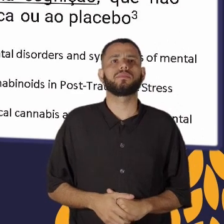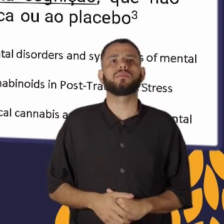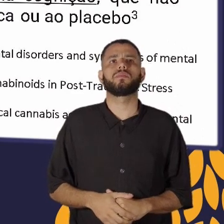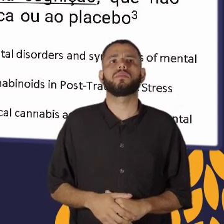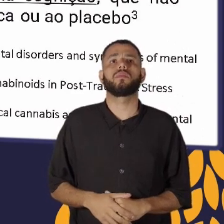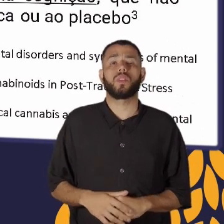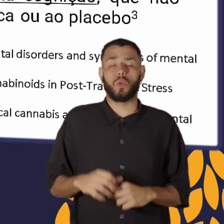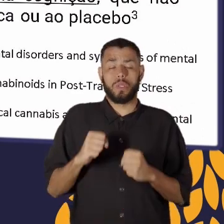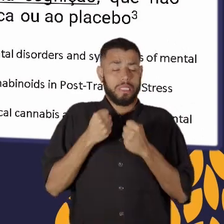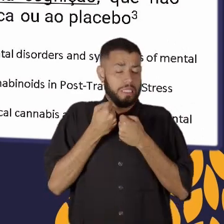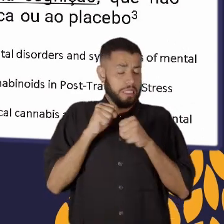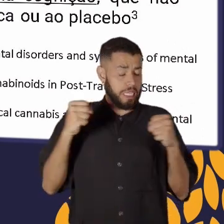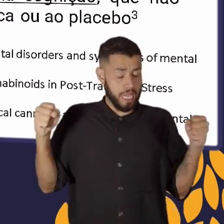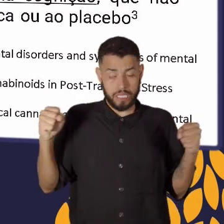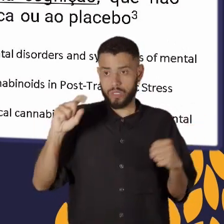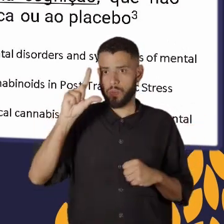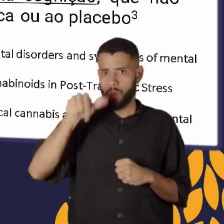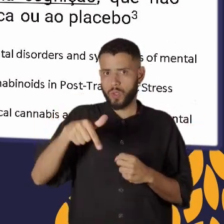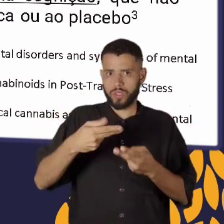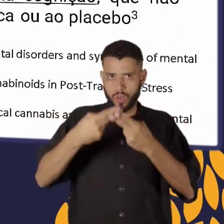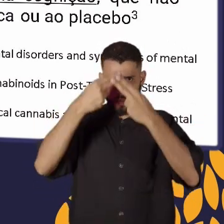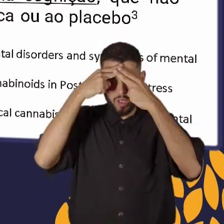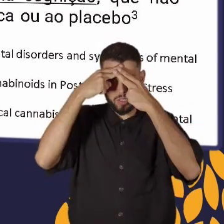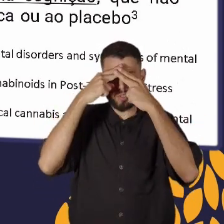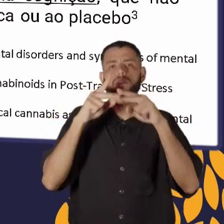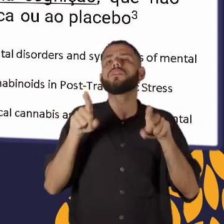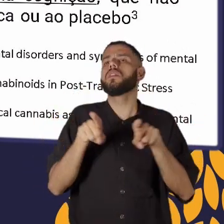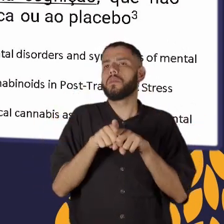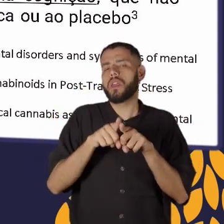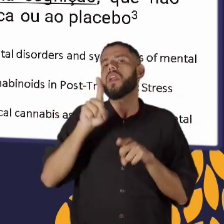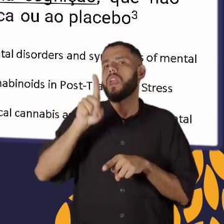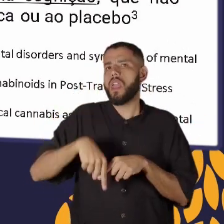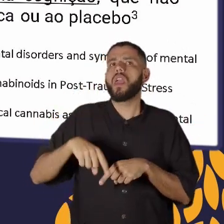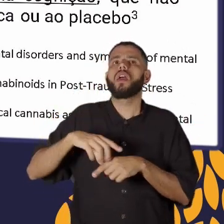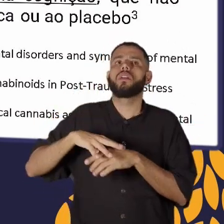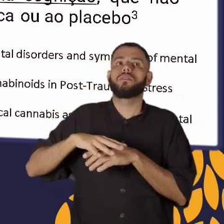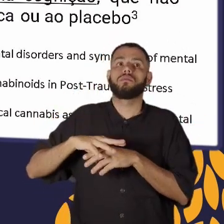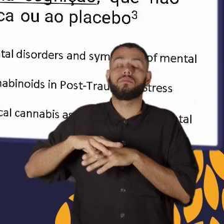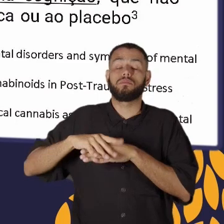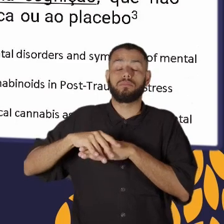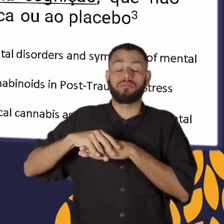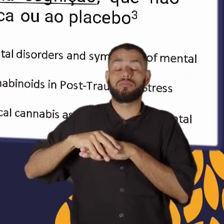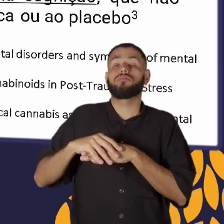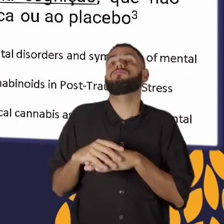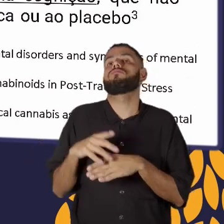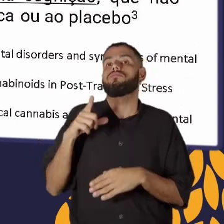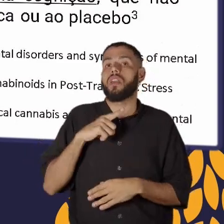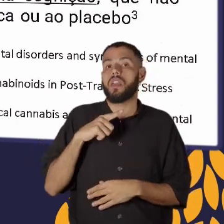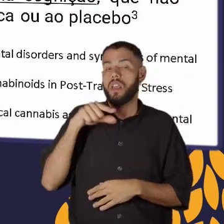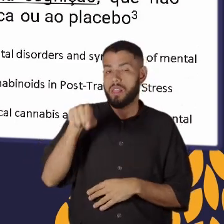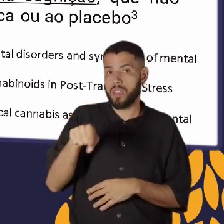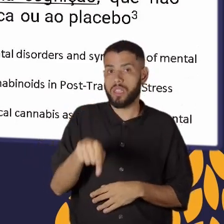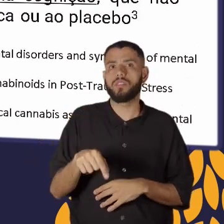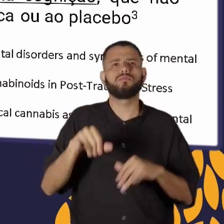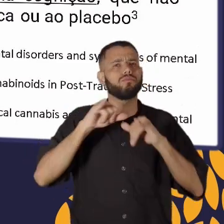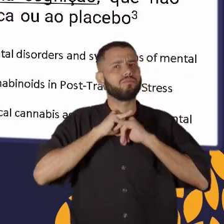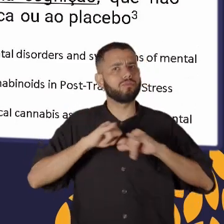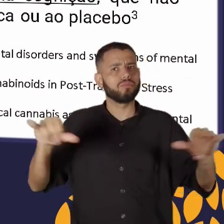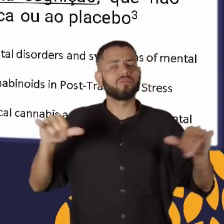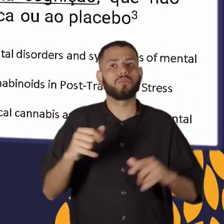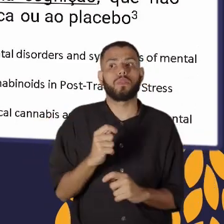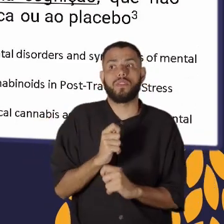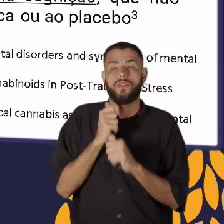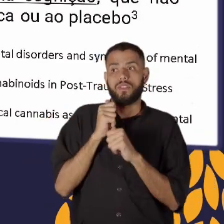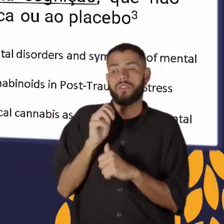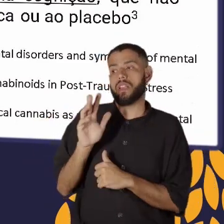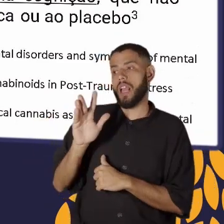de estresse pós-traumático, que também é um dos transtornos em que a gente tem ali, foi bastante divulgado e difundido, os benefícios da cannabis para